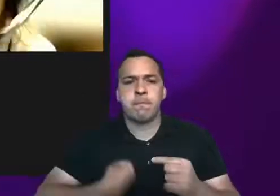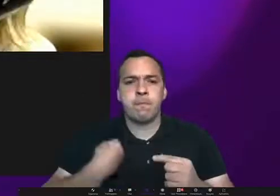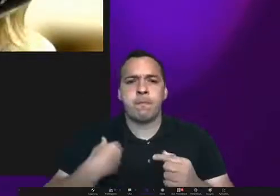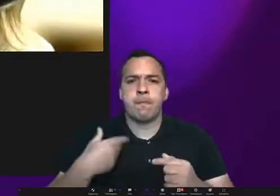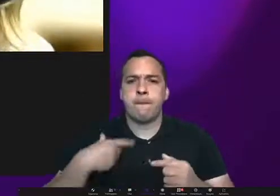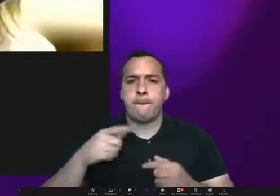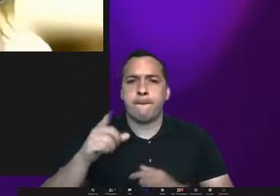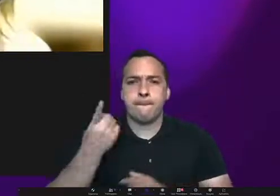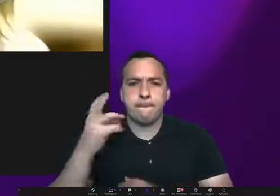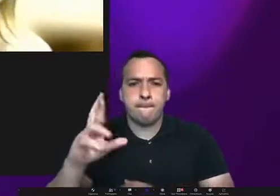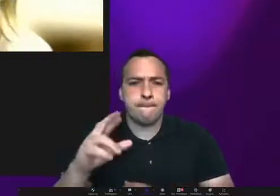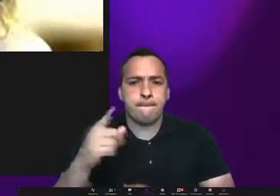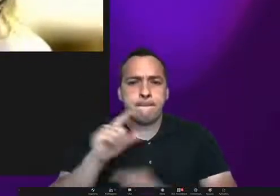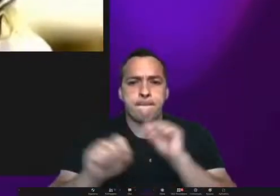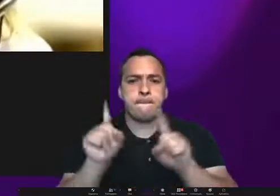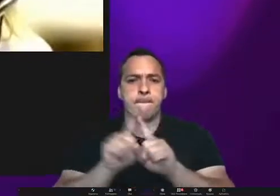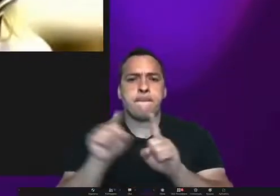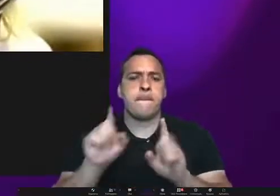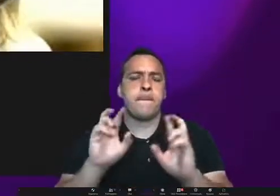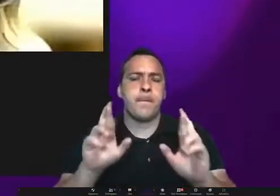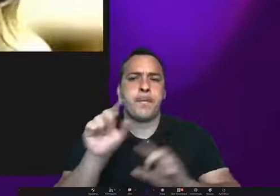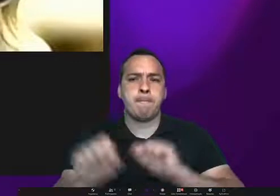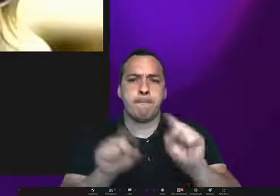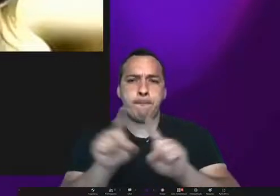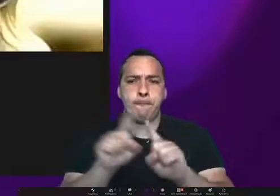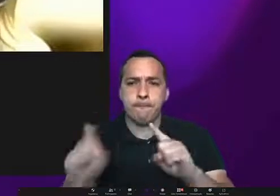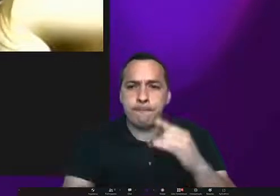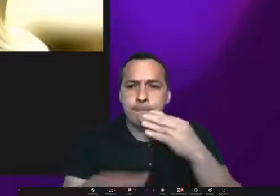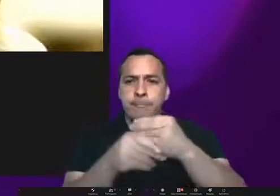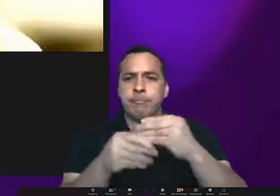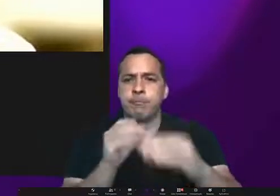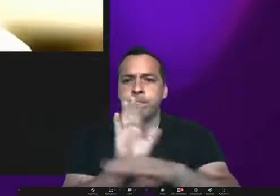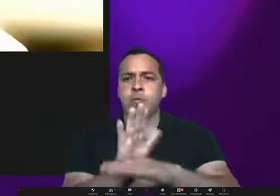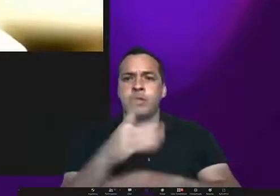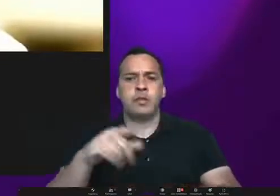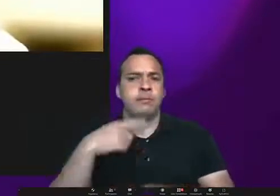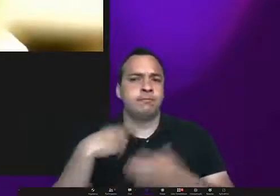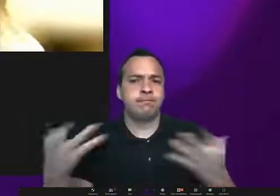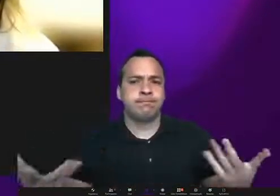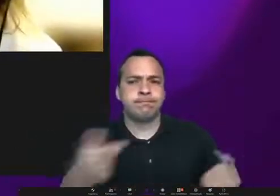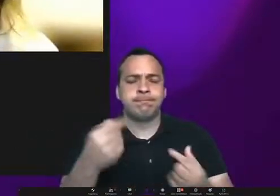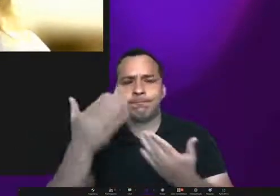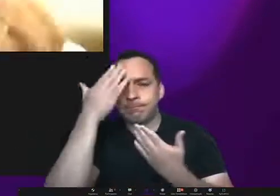doutora Jorgelina, que acrescenta muito a nós. Muito obrigado.